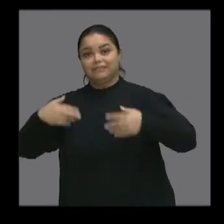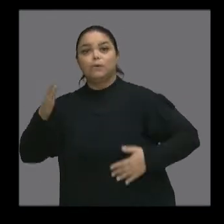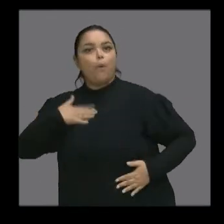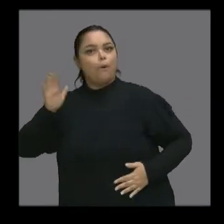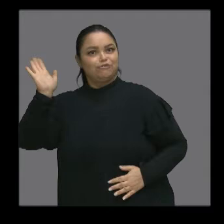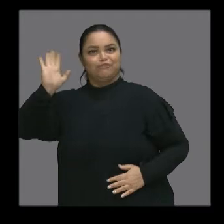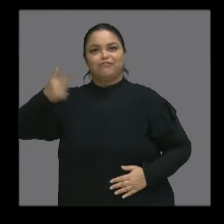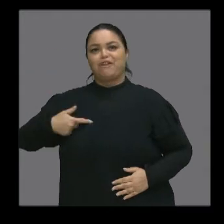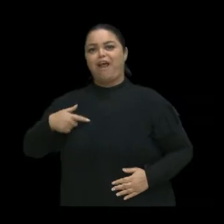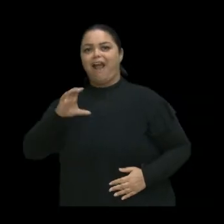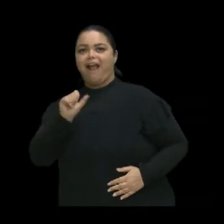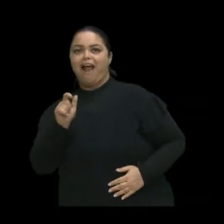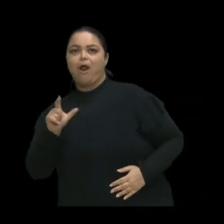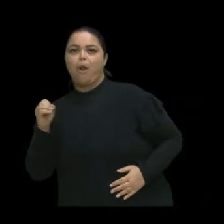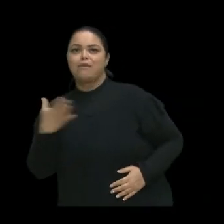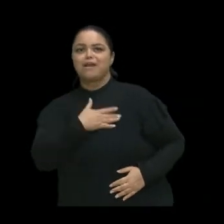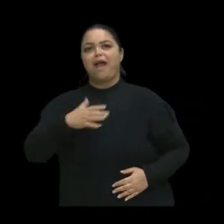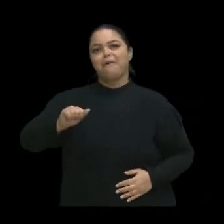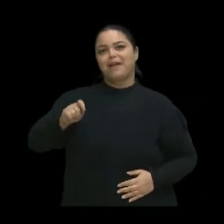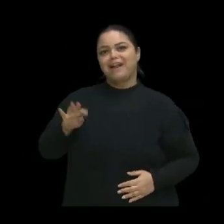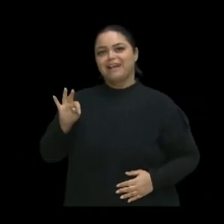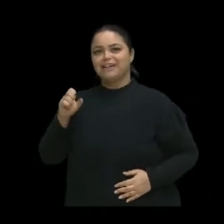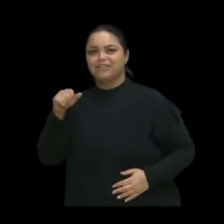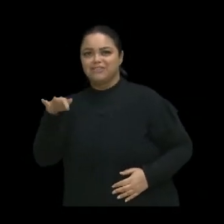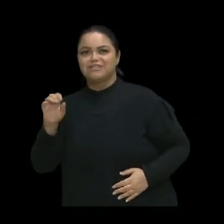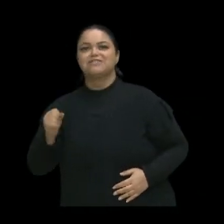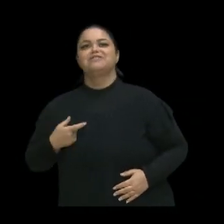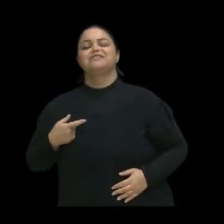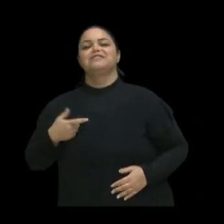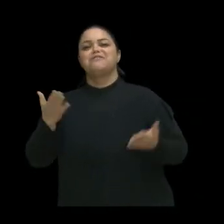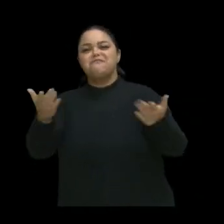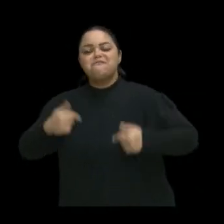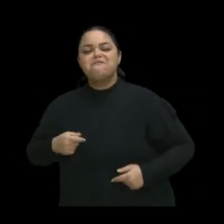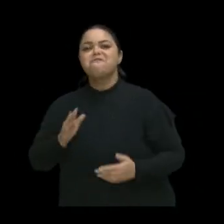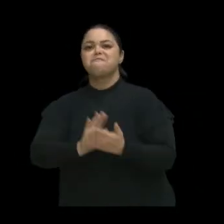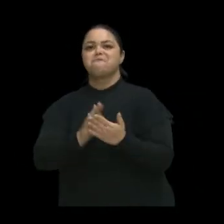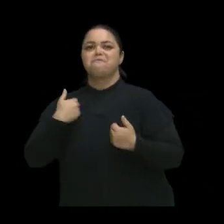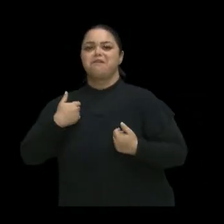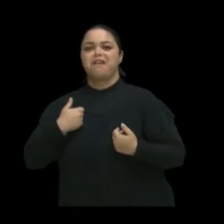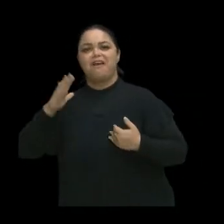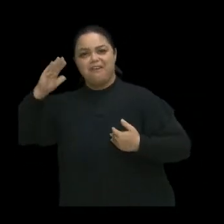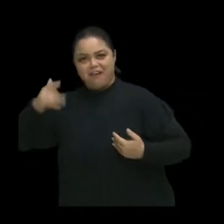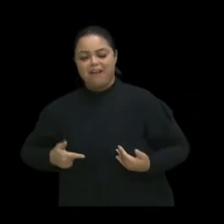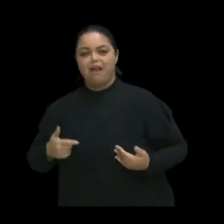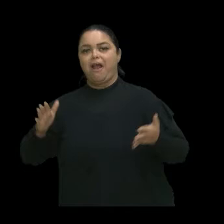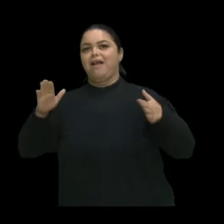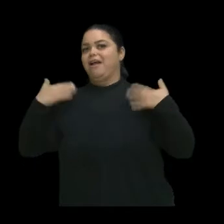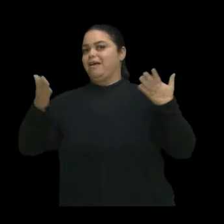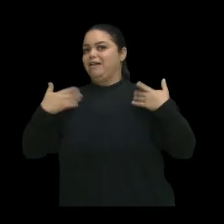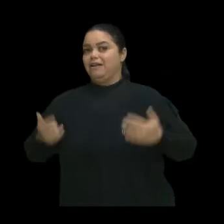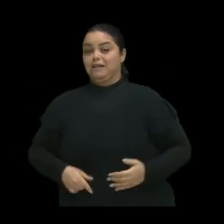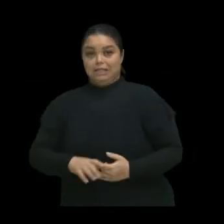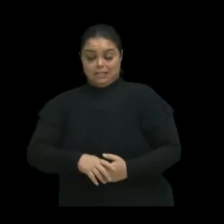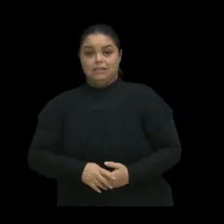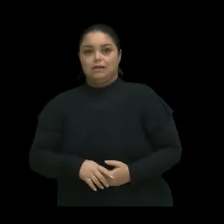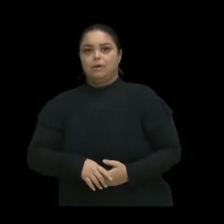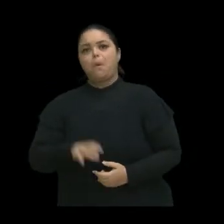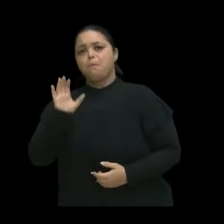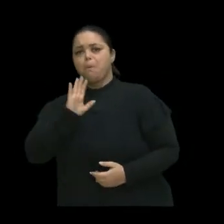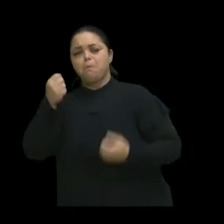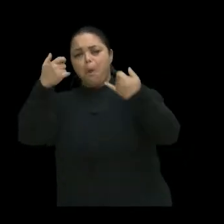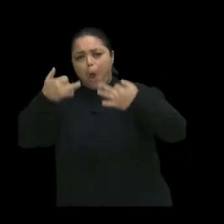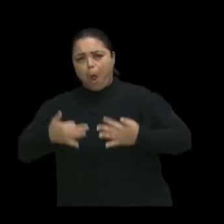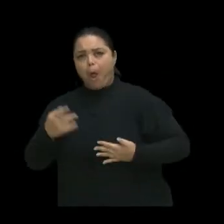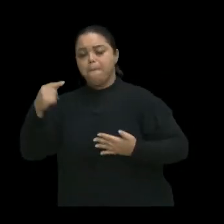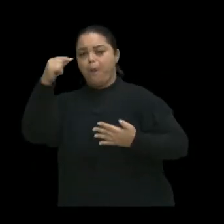eu, Carlos Abranches, com a nobre alegria e tarefa de dizer um pouco de mim